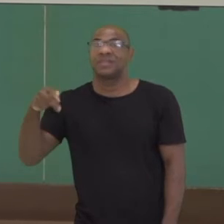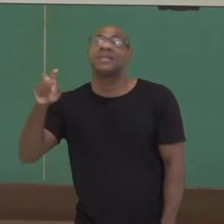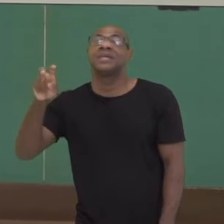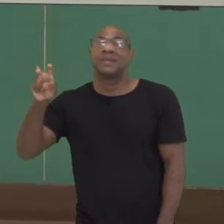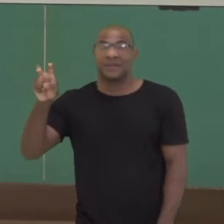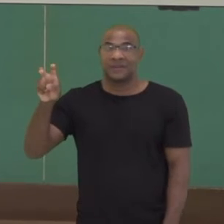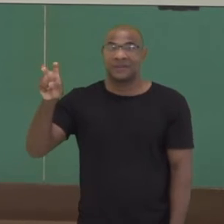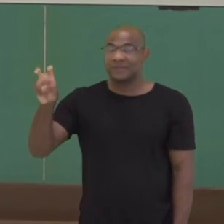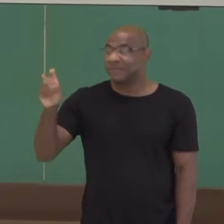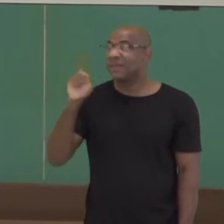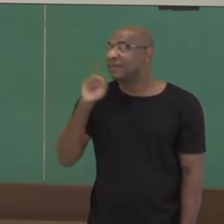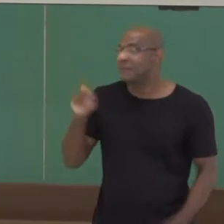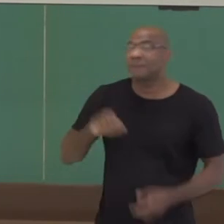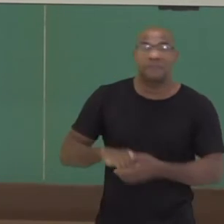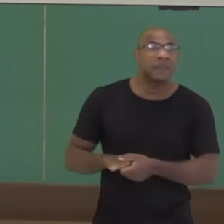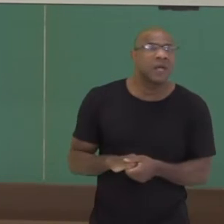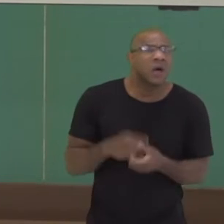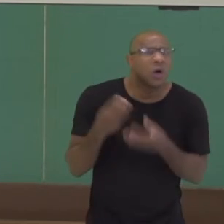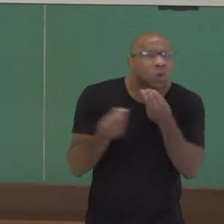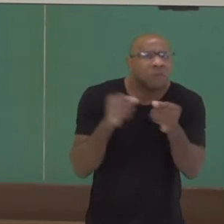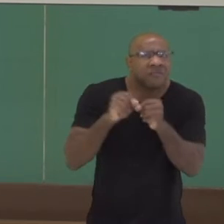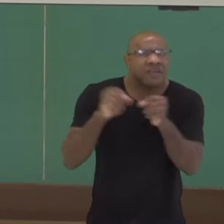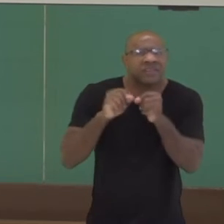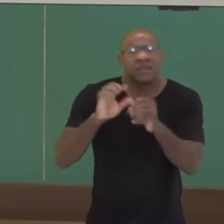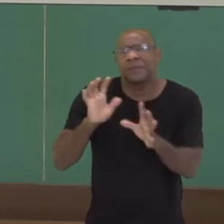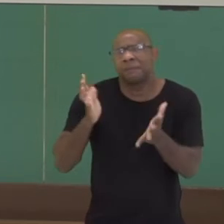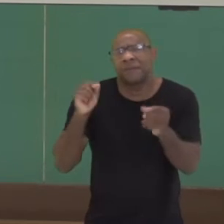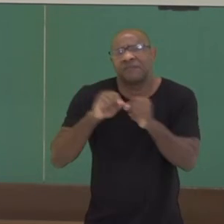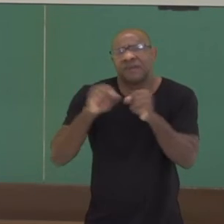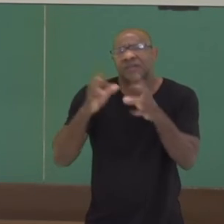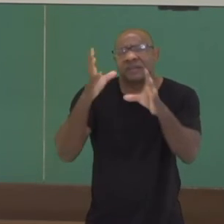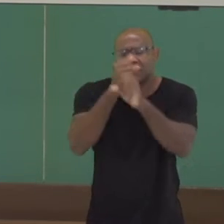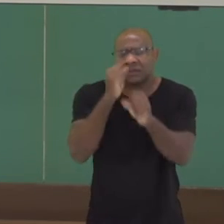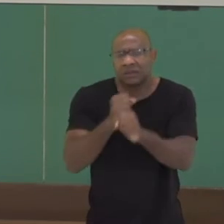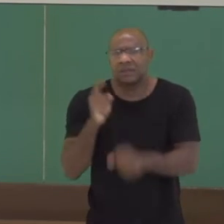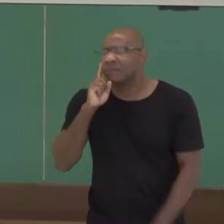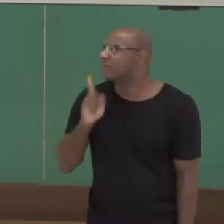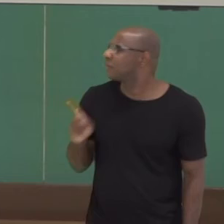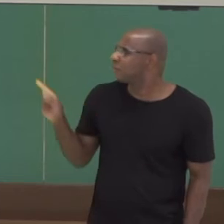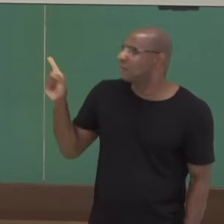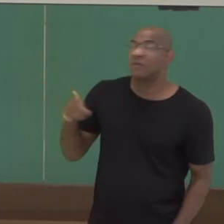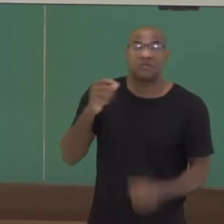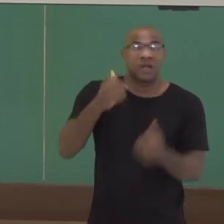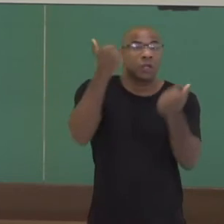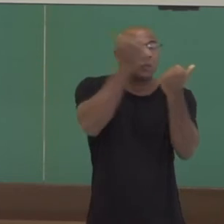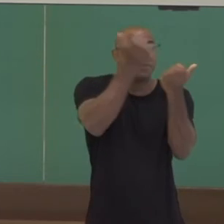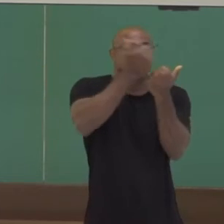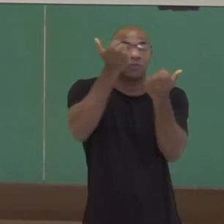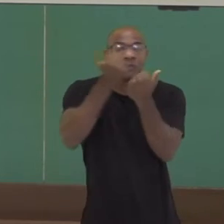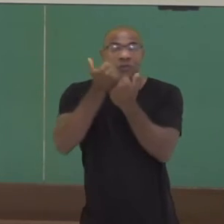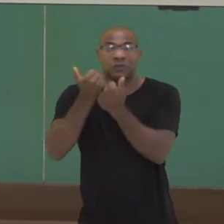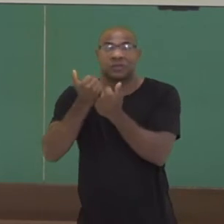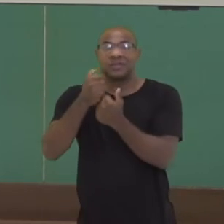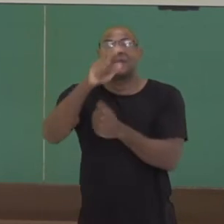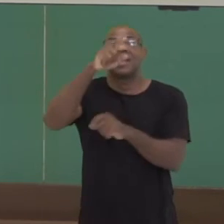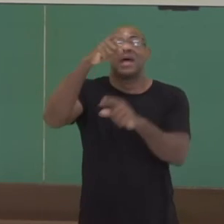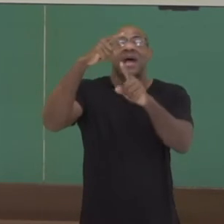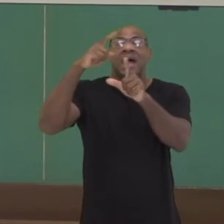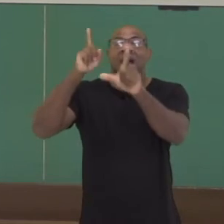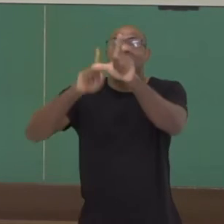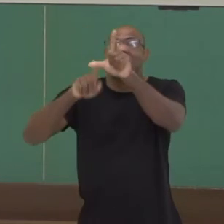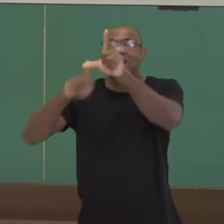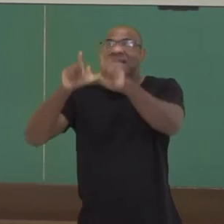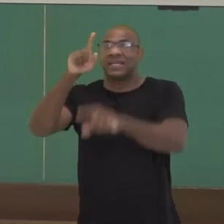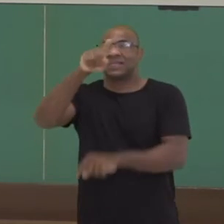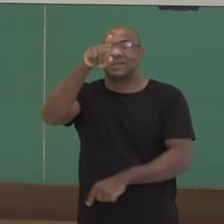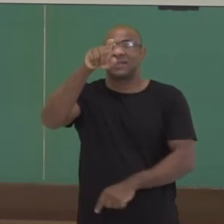que vocês vão fazer para resolver esse exercício? Vocês vão substituir os valores de x,